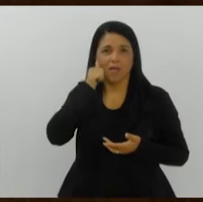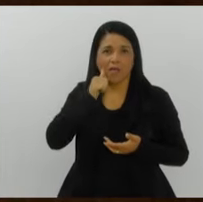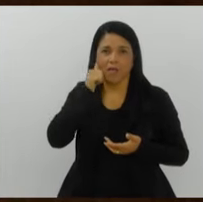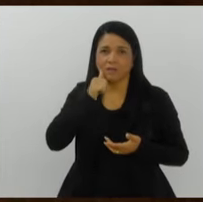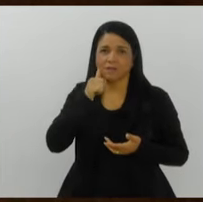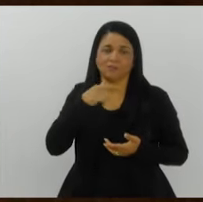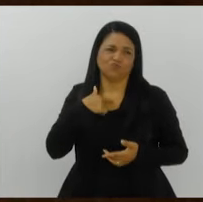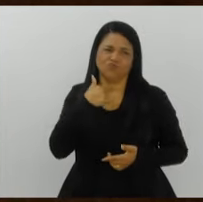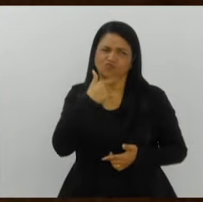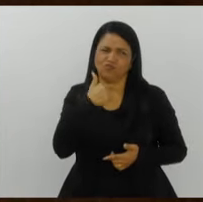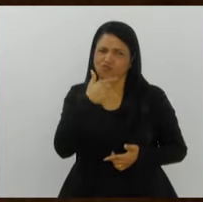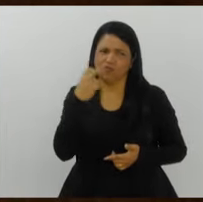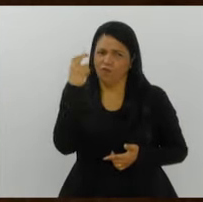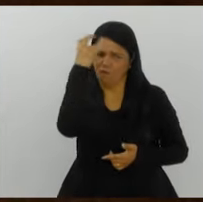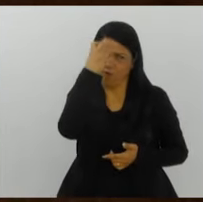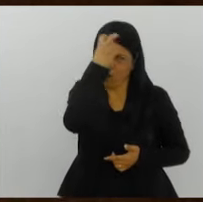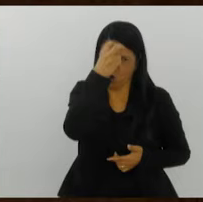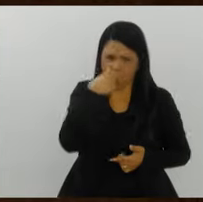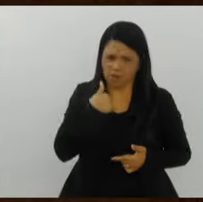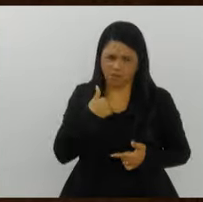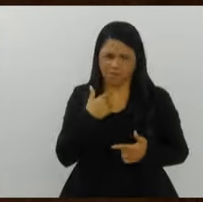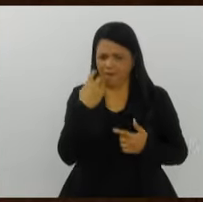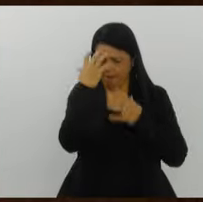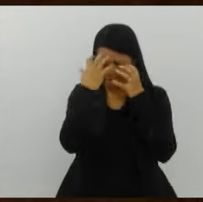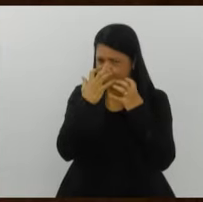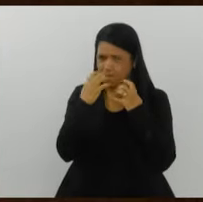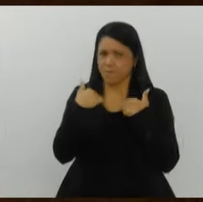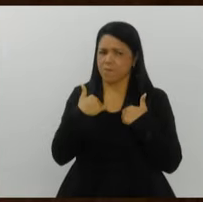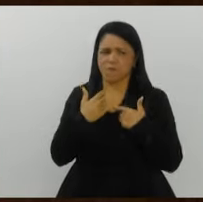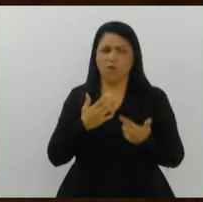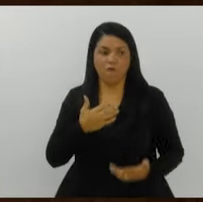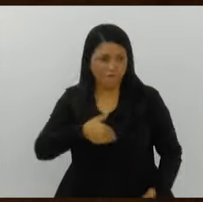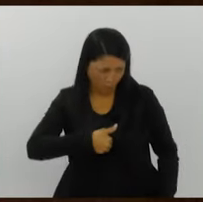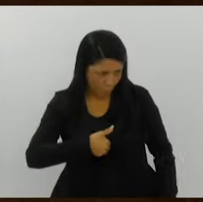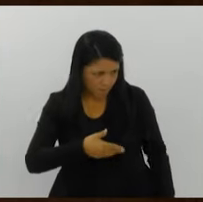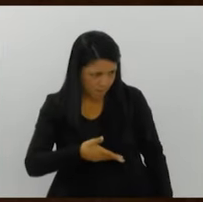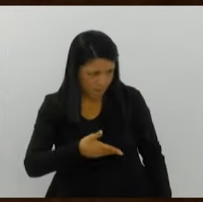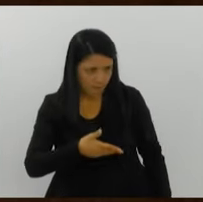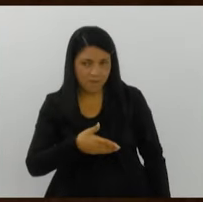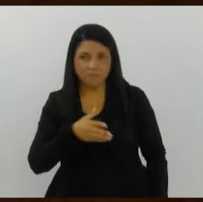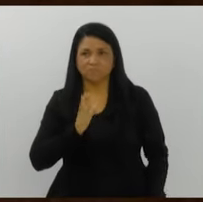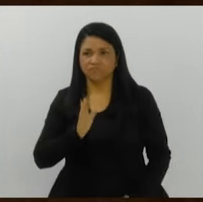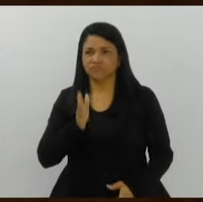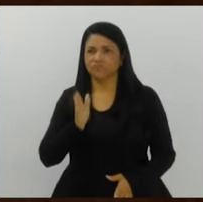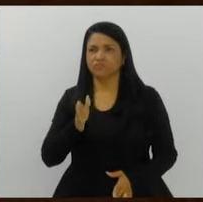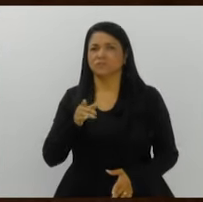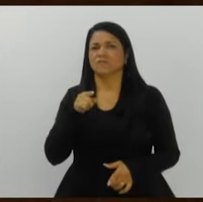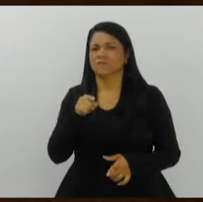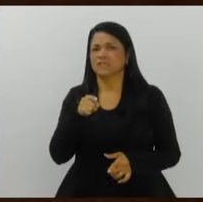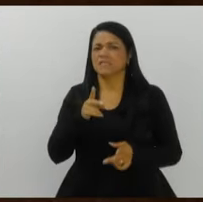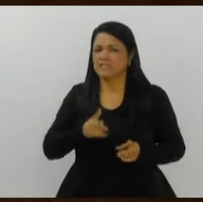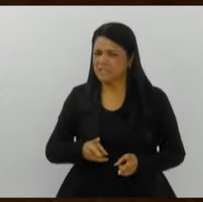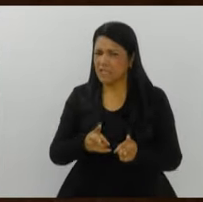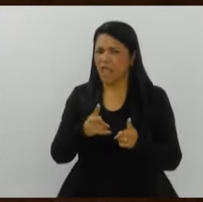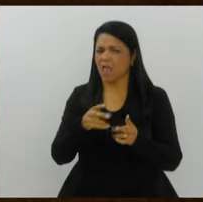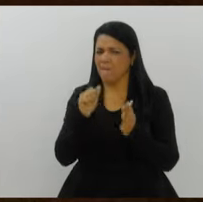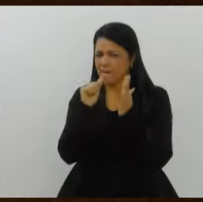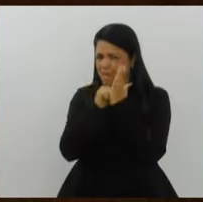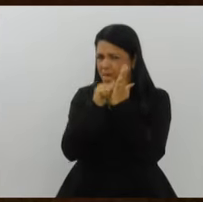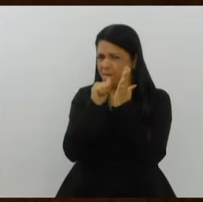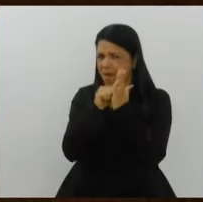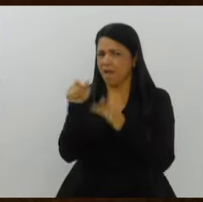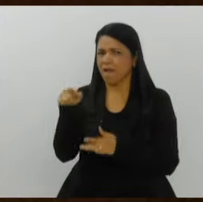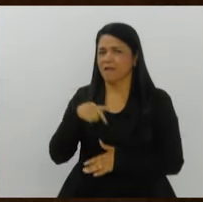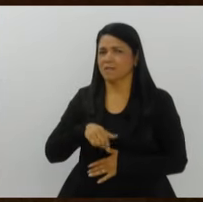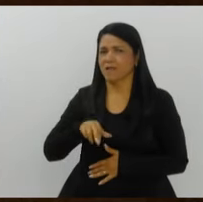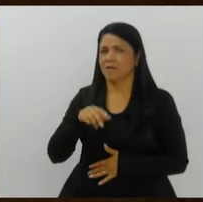adianta fazer cara feia, não, porque cara feia para mim é fome. E a senhora vinha arranhando porta lá do Rodriguinho, de quem é senhora,